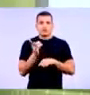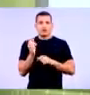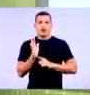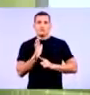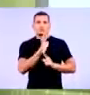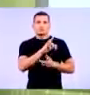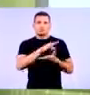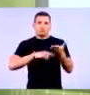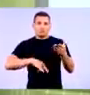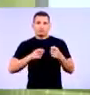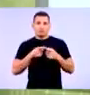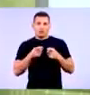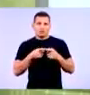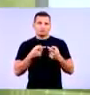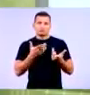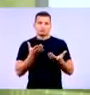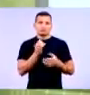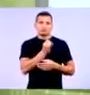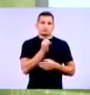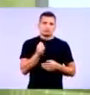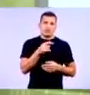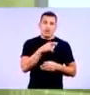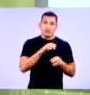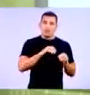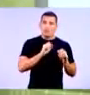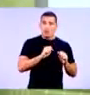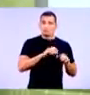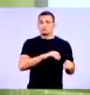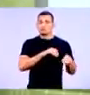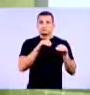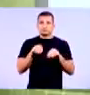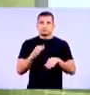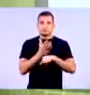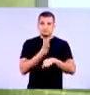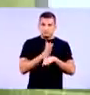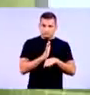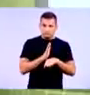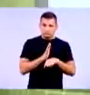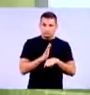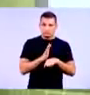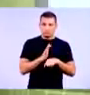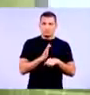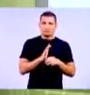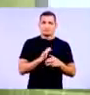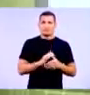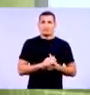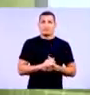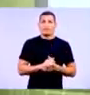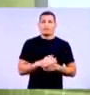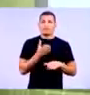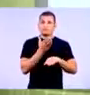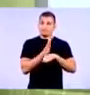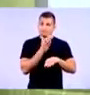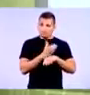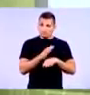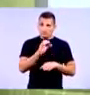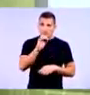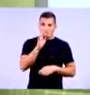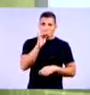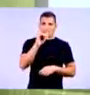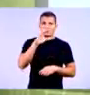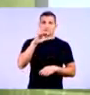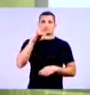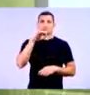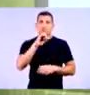tutor e o tutor vai solicitar essa prorrogação de atividade. Ou a prorrogação de atividade de ofício feita por